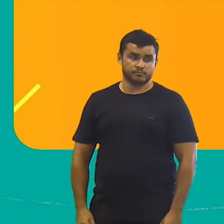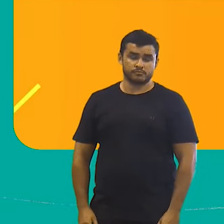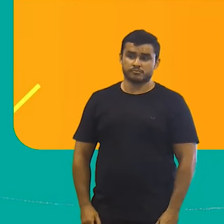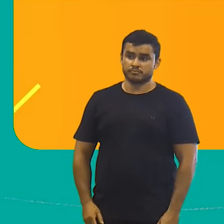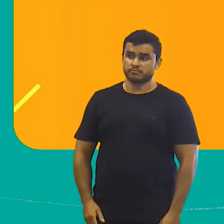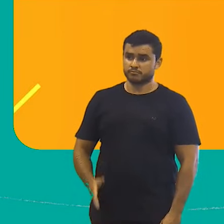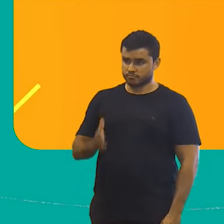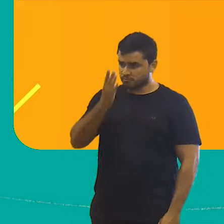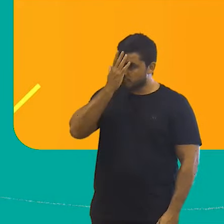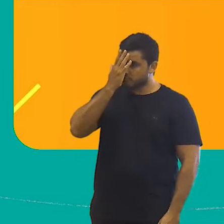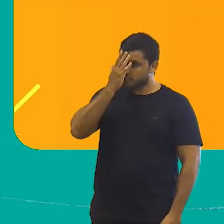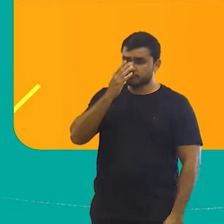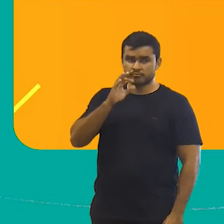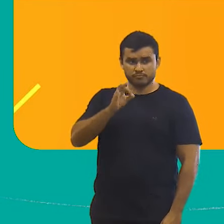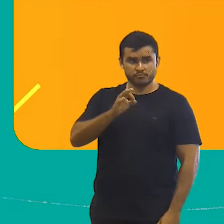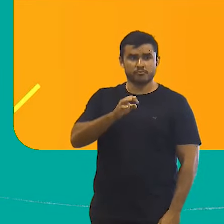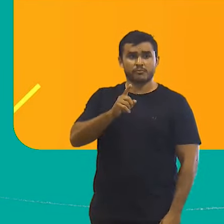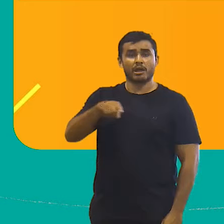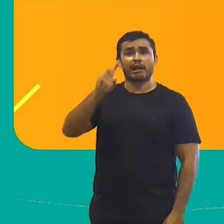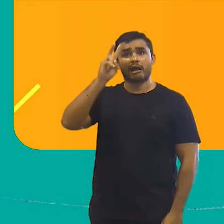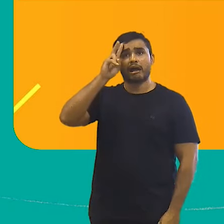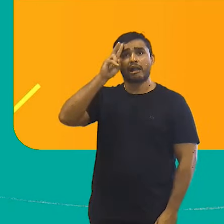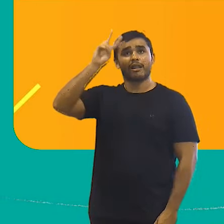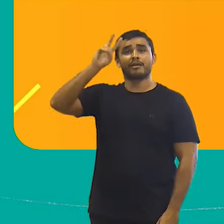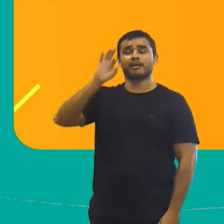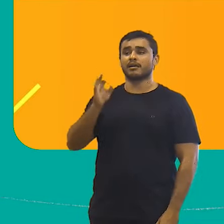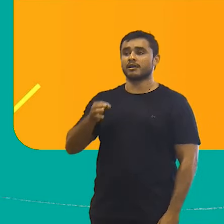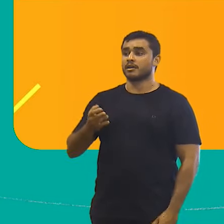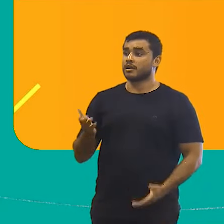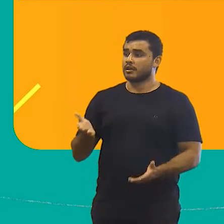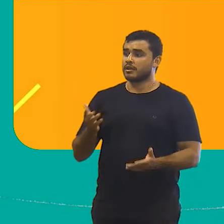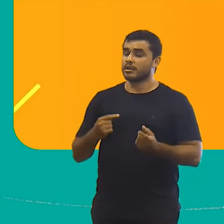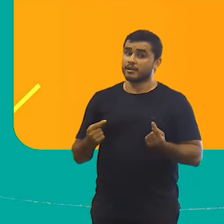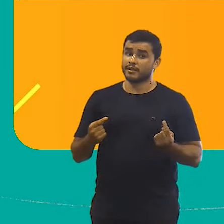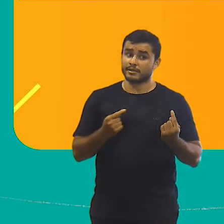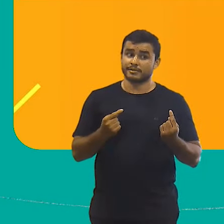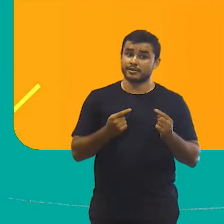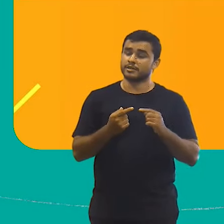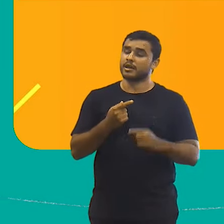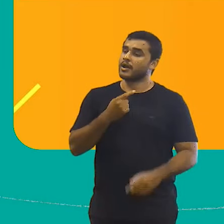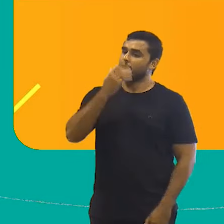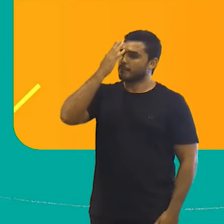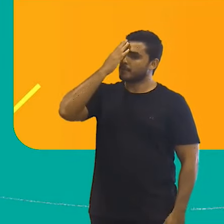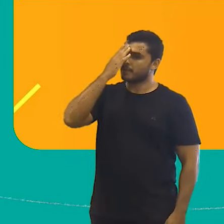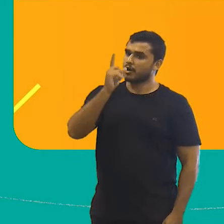vai acontecer na hora. Meu Deus, eu estou lembrando do Douglas dançando, né?